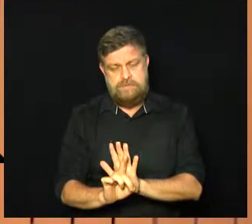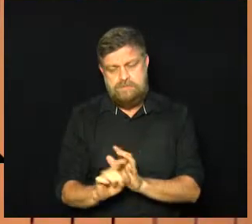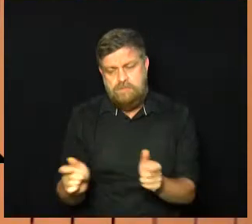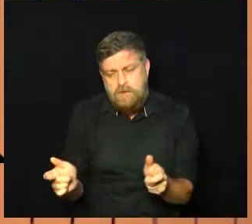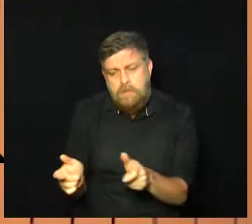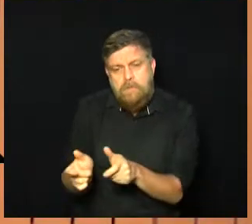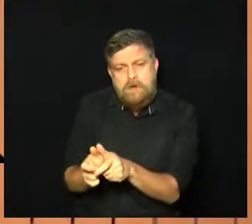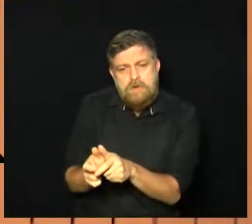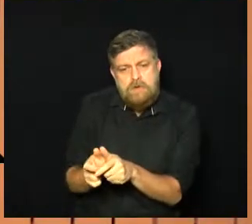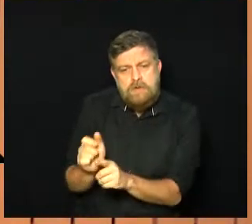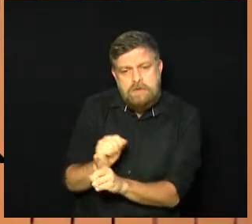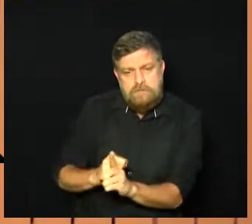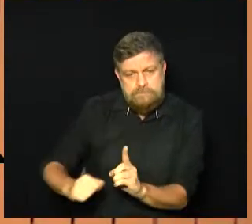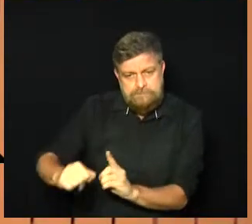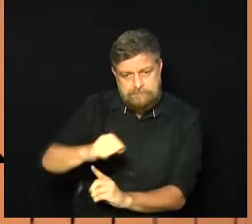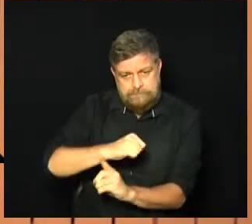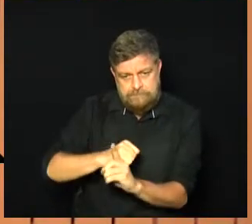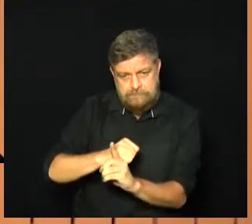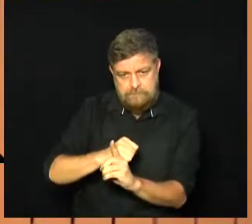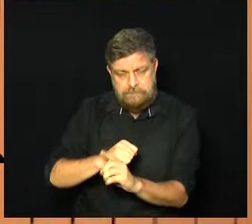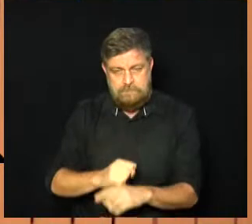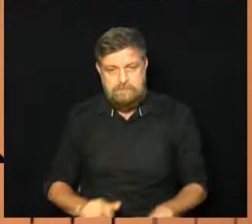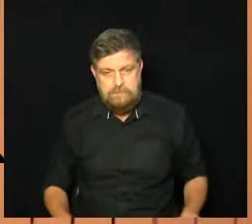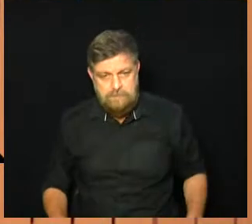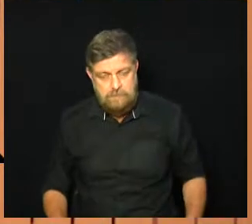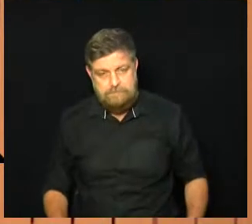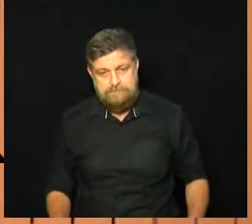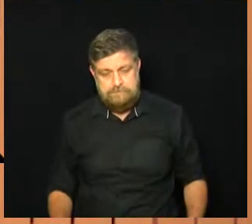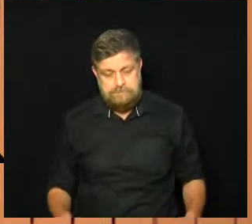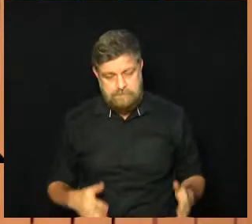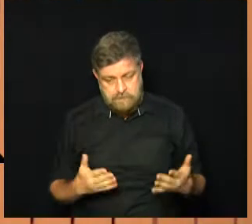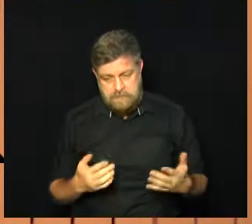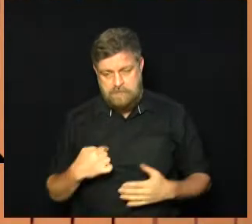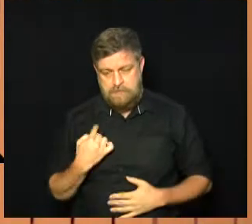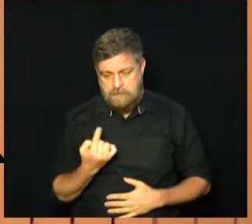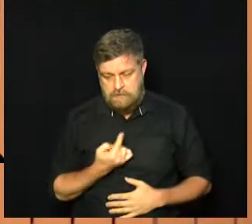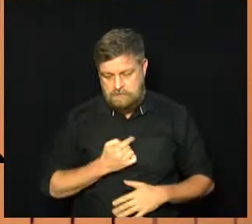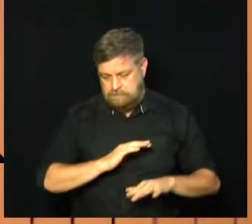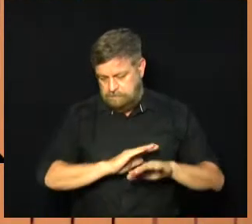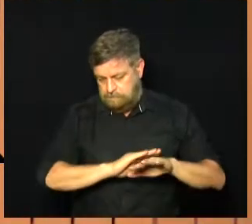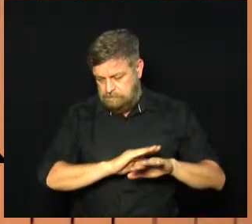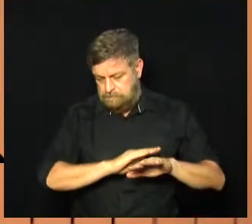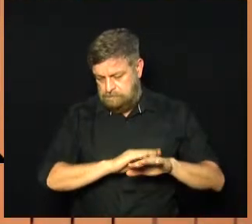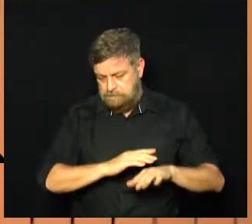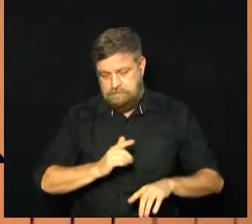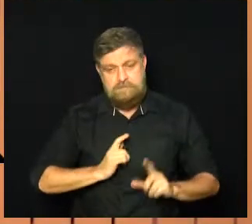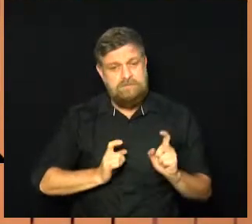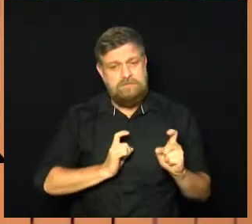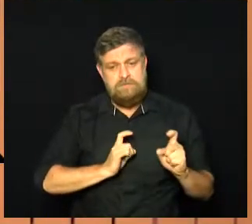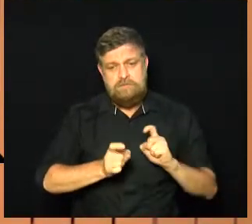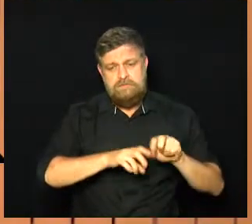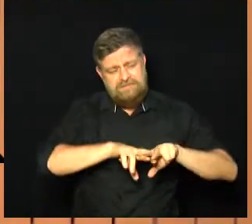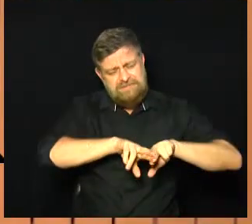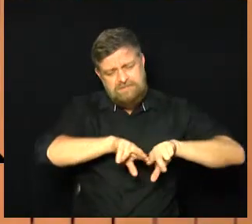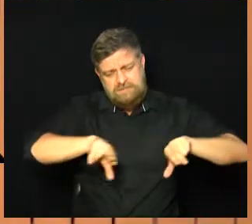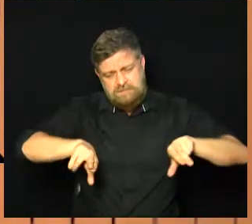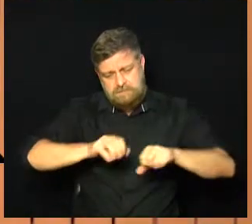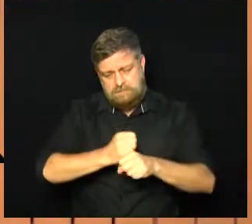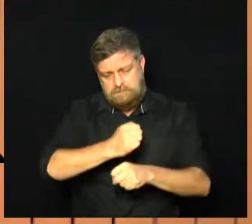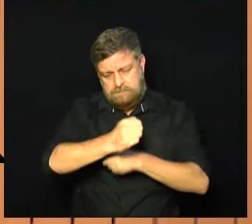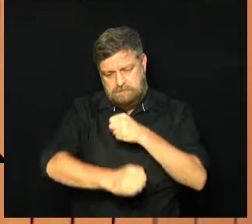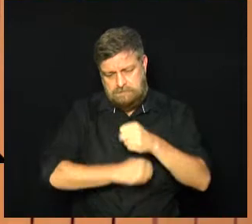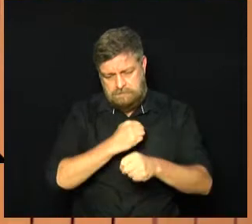minorias sociais. Então, por isso, né, que a gente realizou diversas reuniões durante o ano de